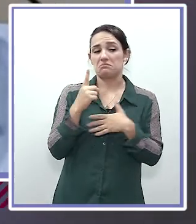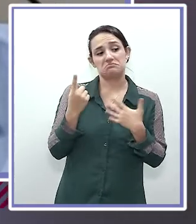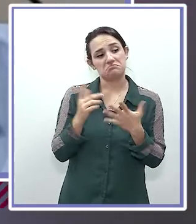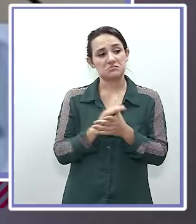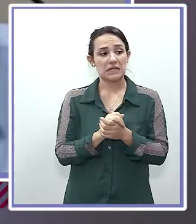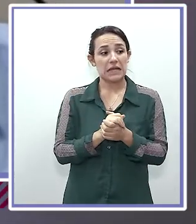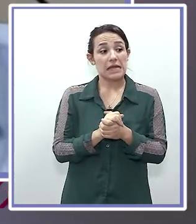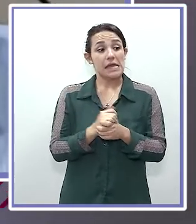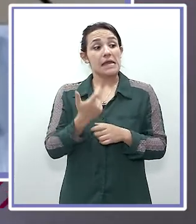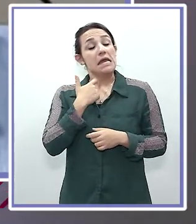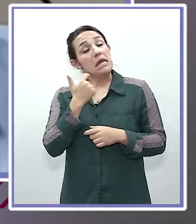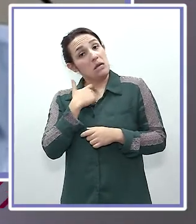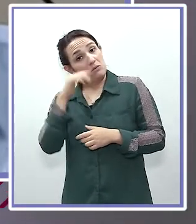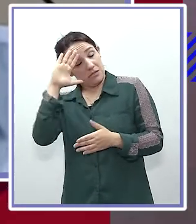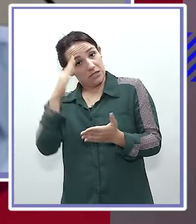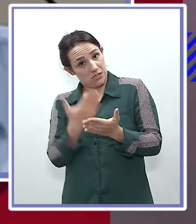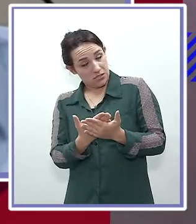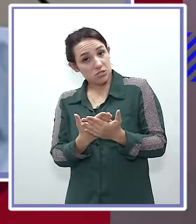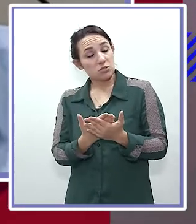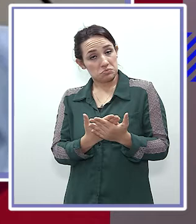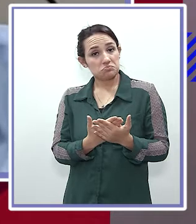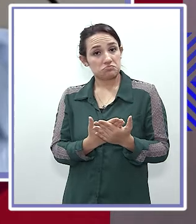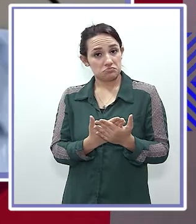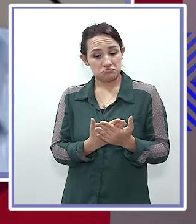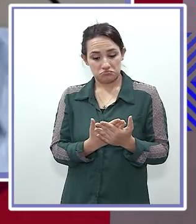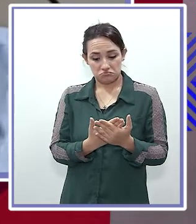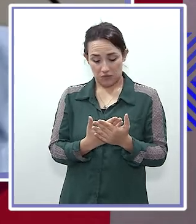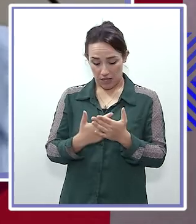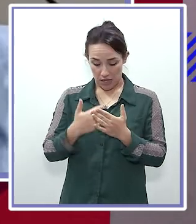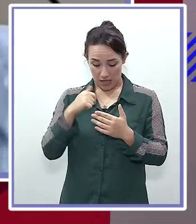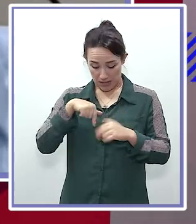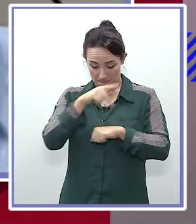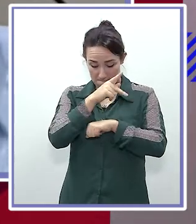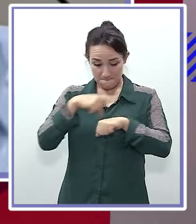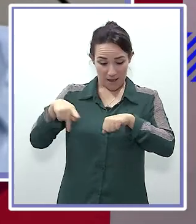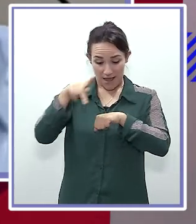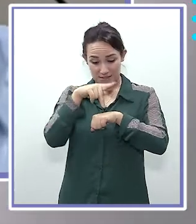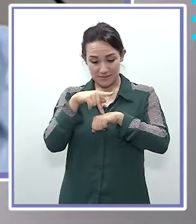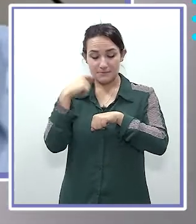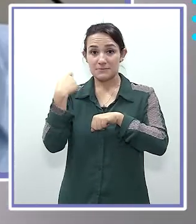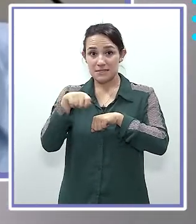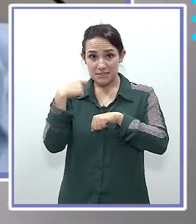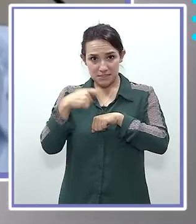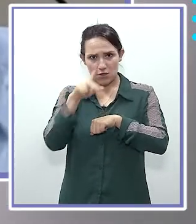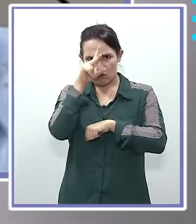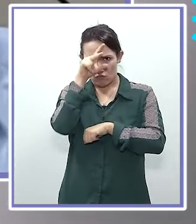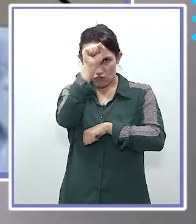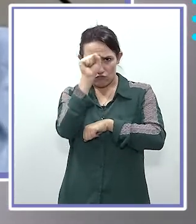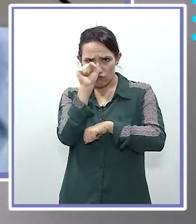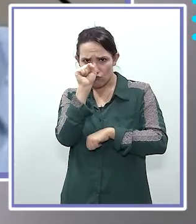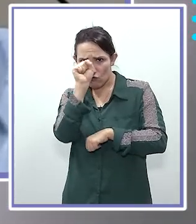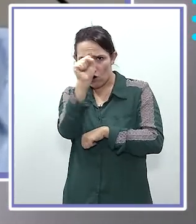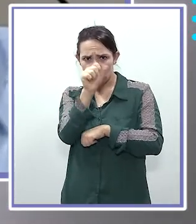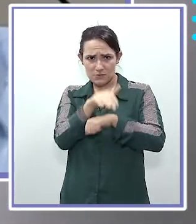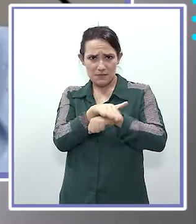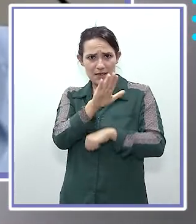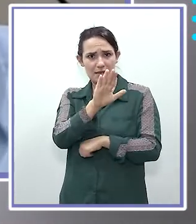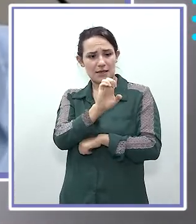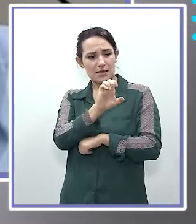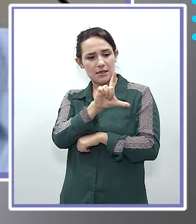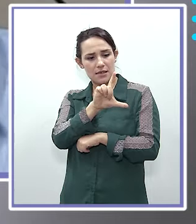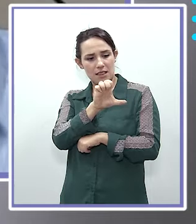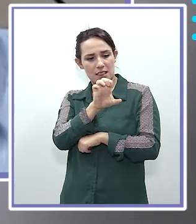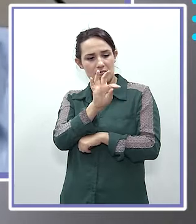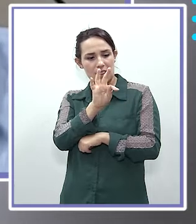Agora, de verdade, eu acredito que nós deveríamos, enquanto país, né, fortalecer a Eletrobras,